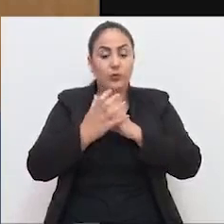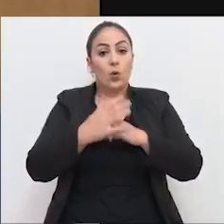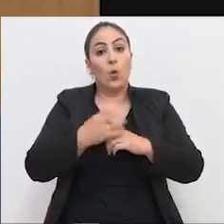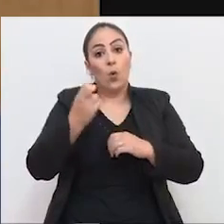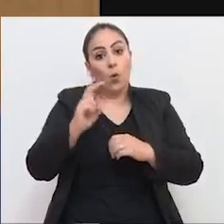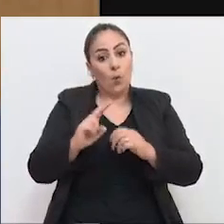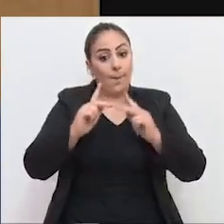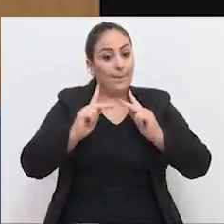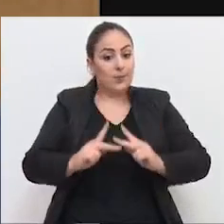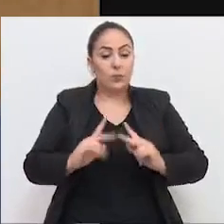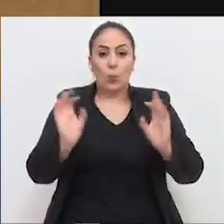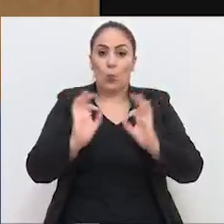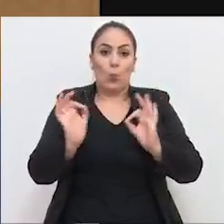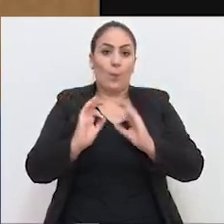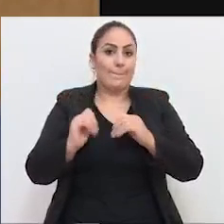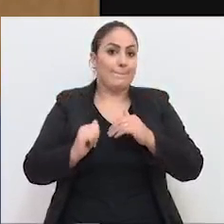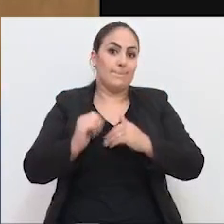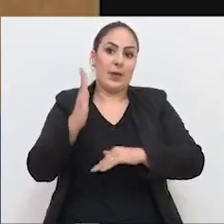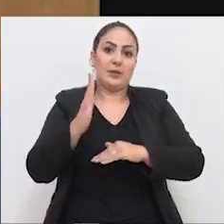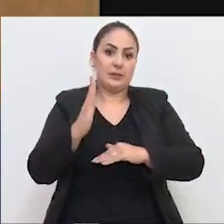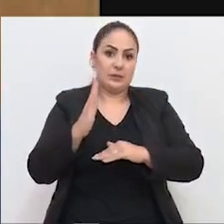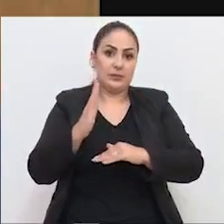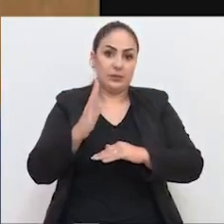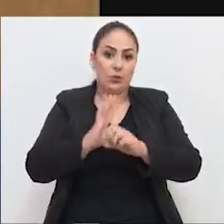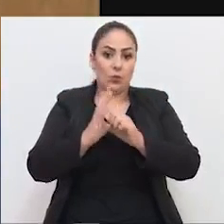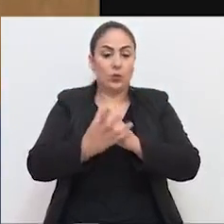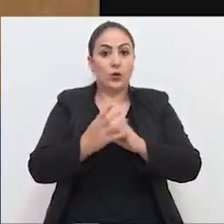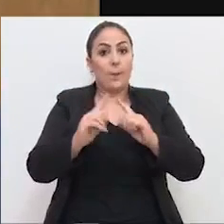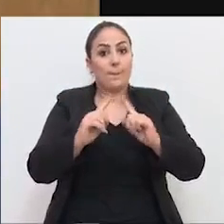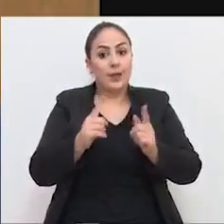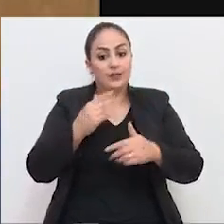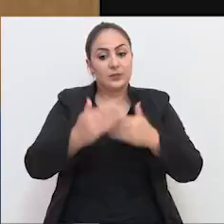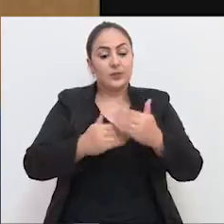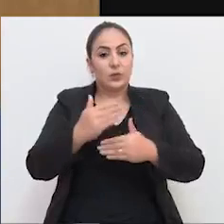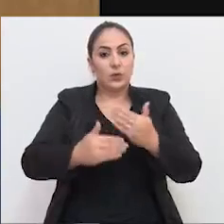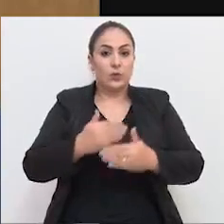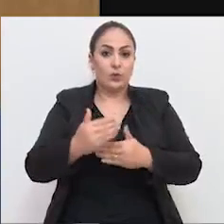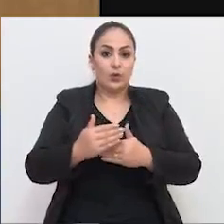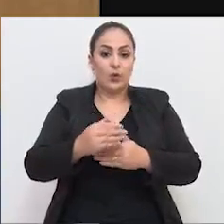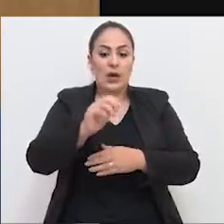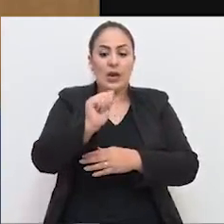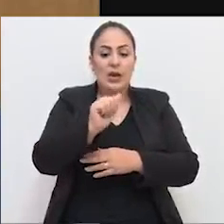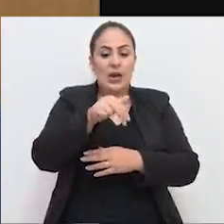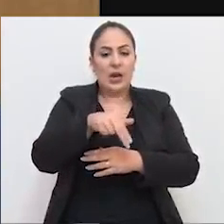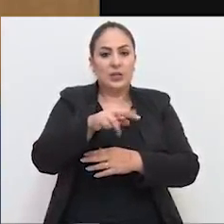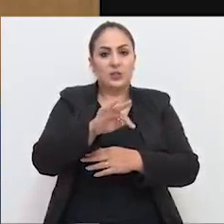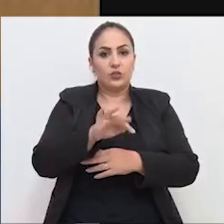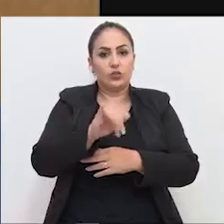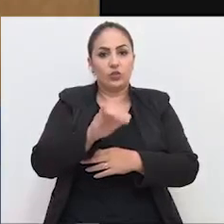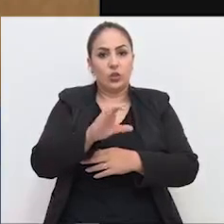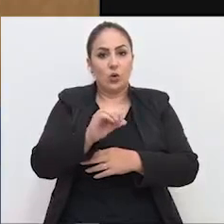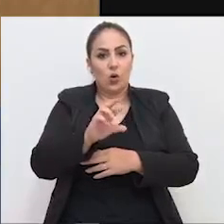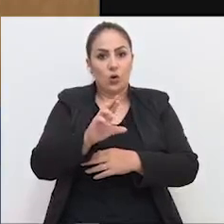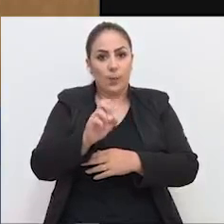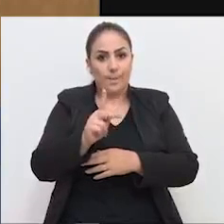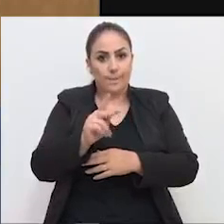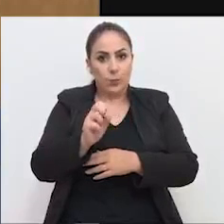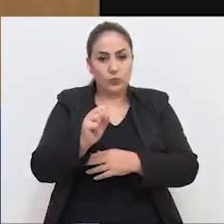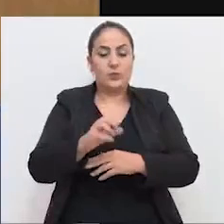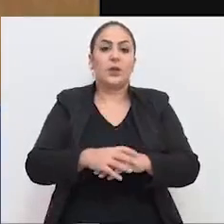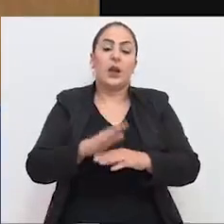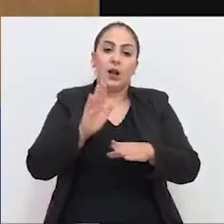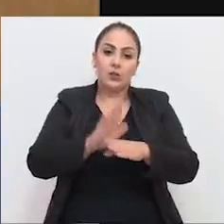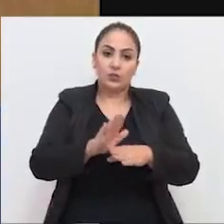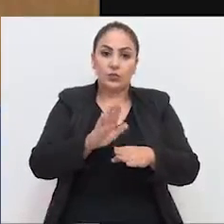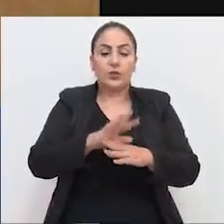não tem mais o vírus no corpo, mas desenvolveu os anticorpos. Então, ainda assim, ele ajuda a